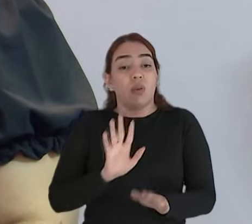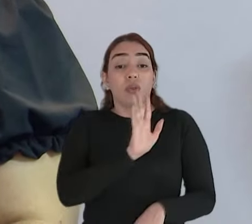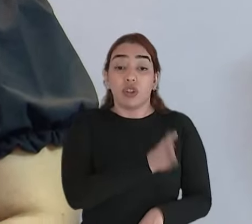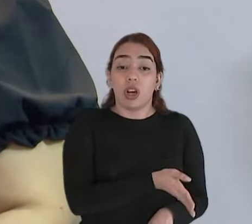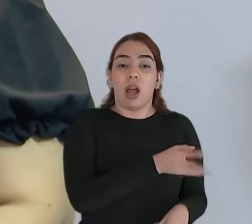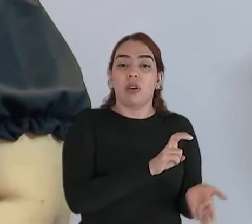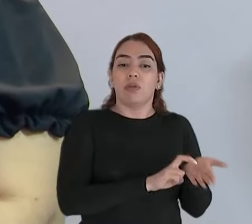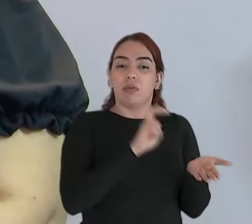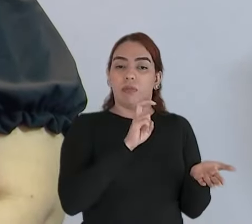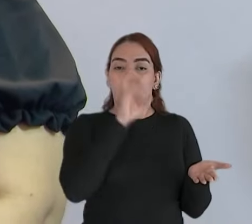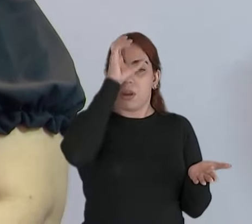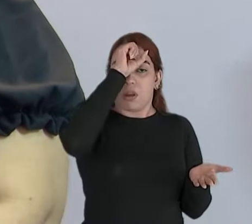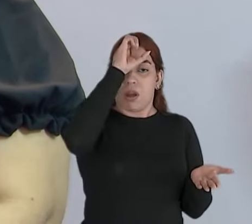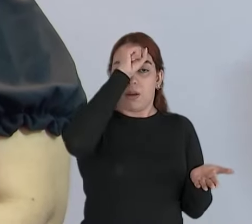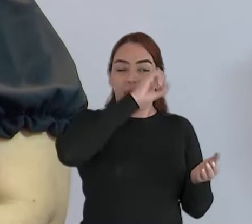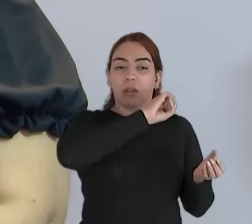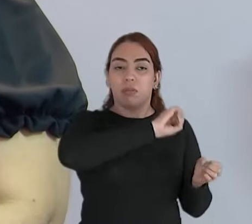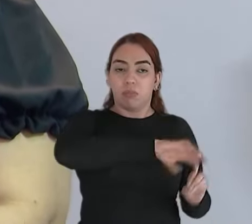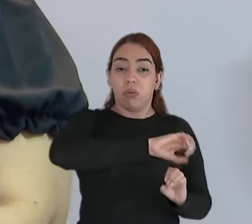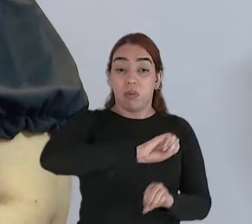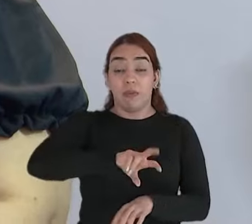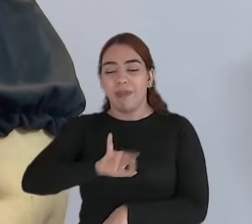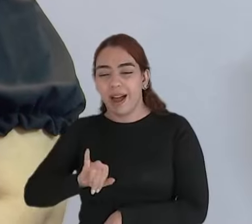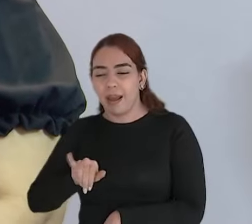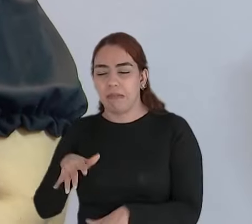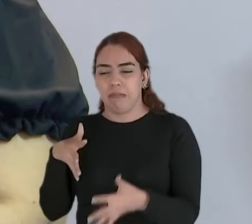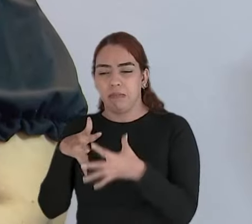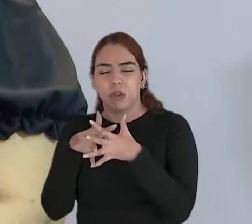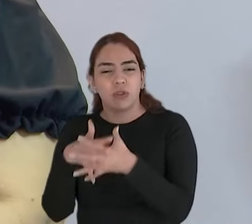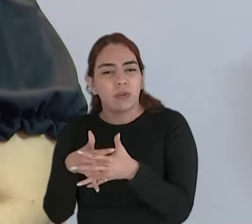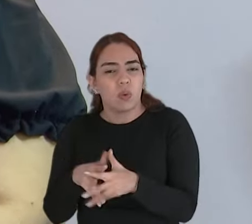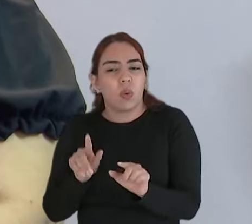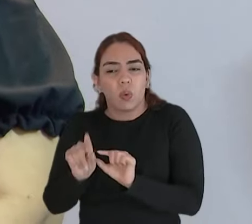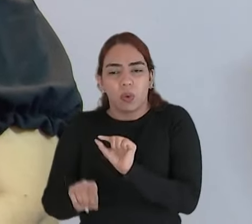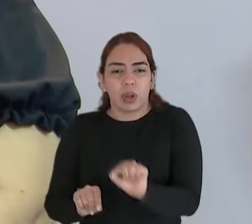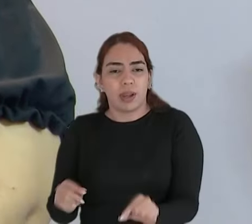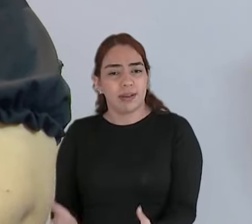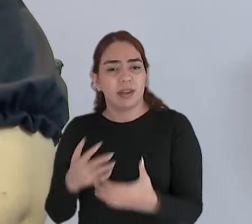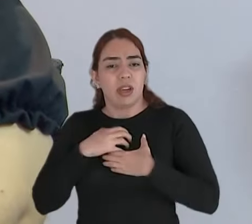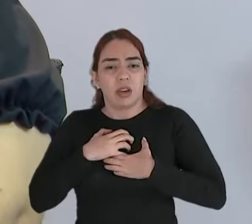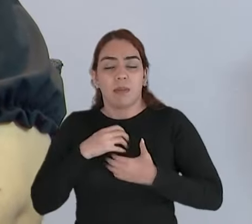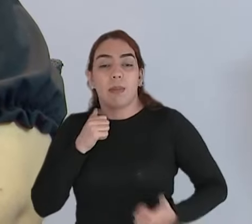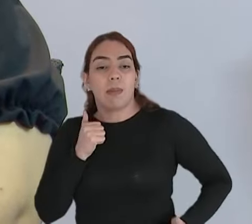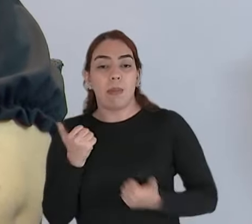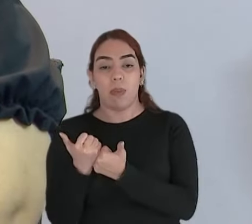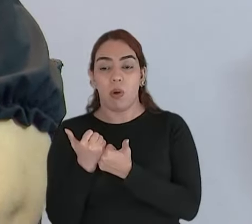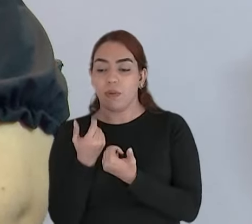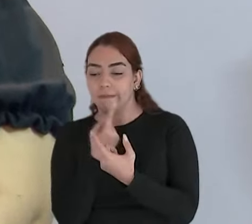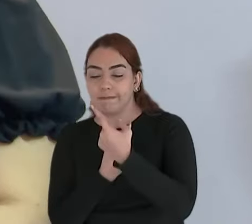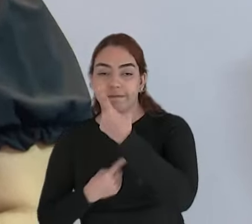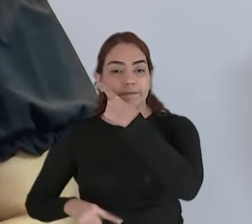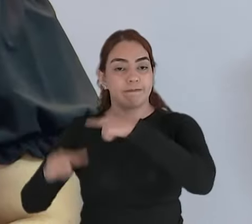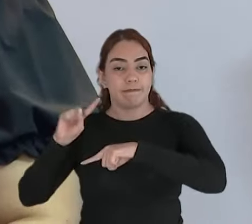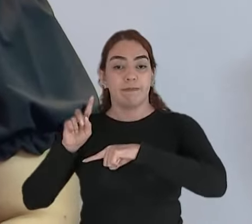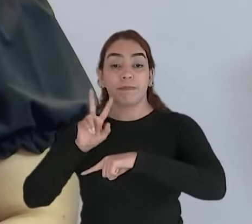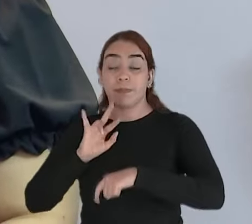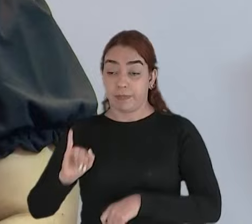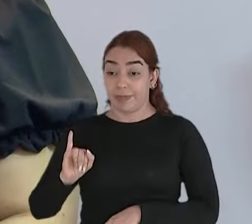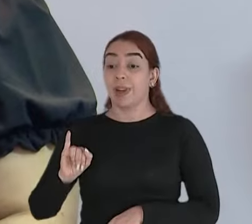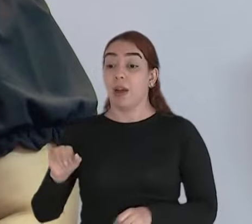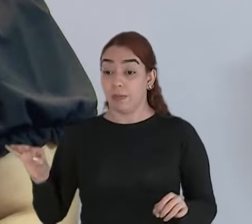regular. Vai trabalhar na dificuldade que a criança tem, vai tentar ajudar aquela criança a superar essa dificuldade para que, quando ele retorne